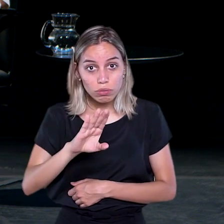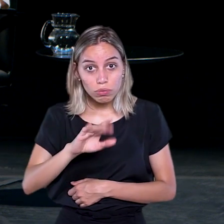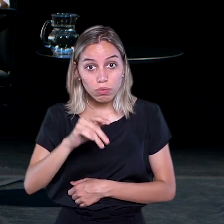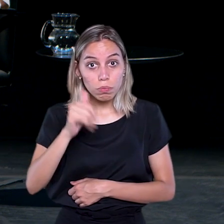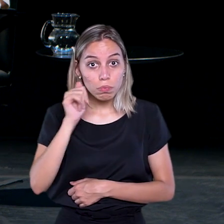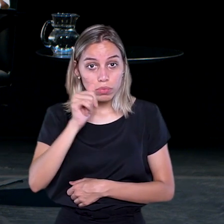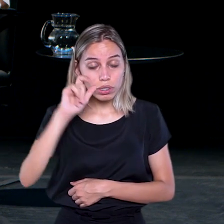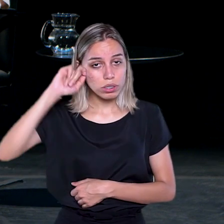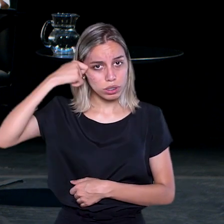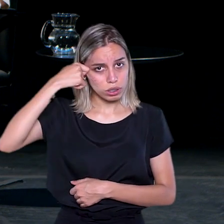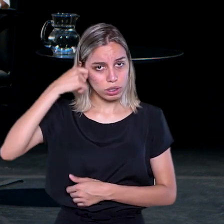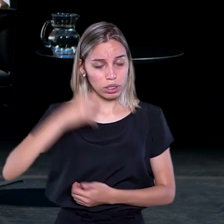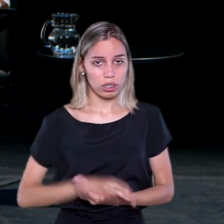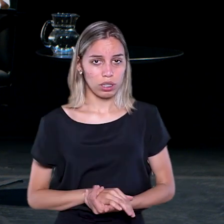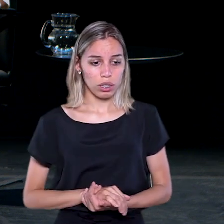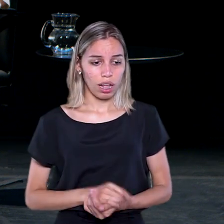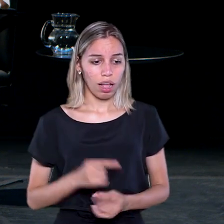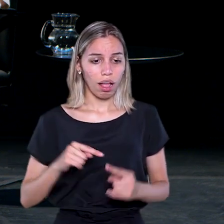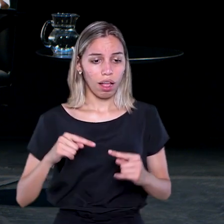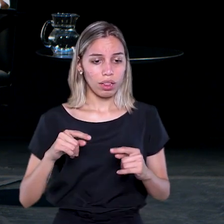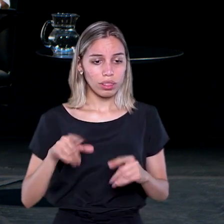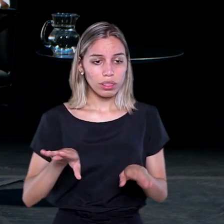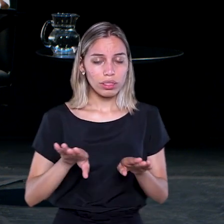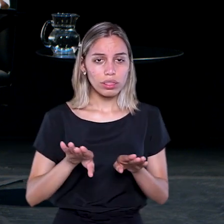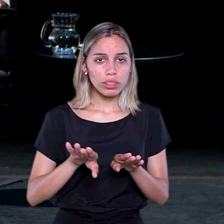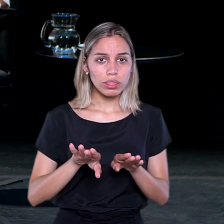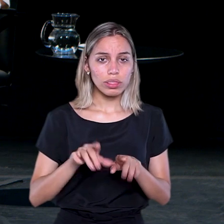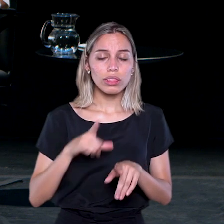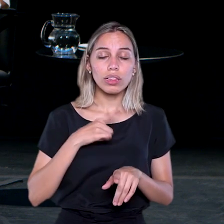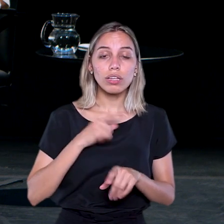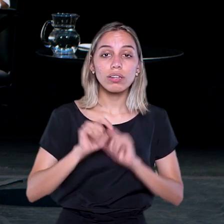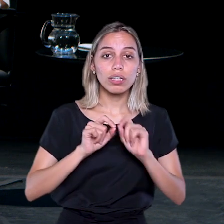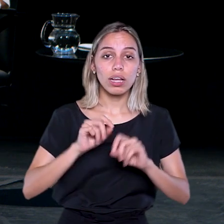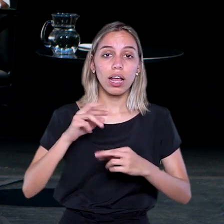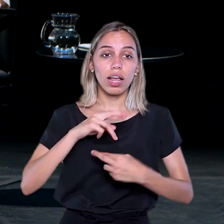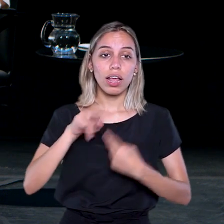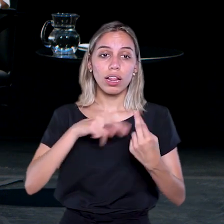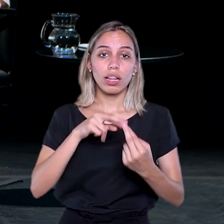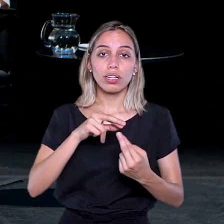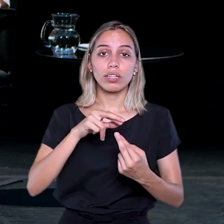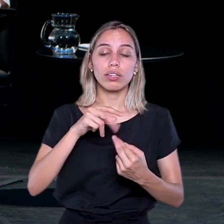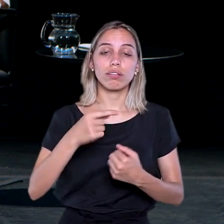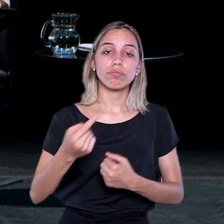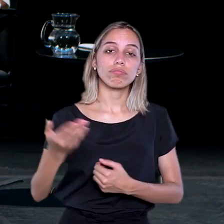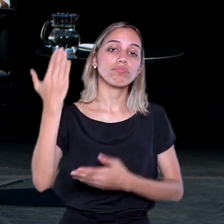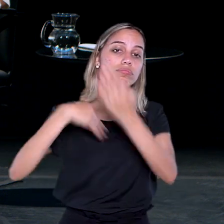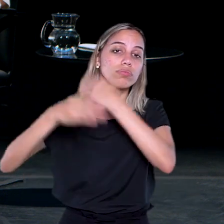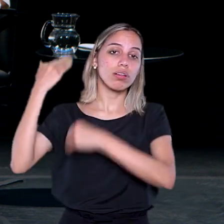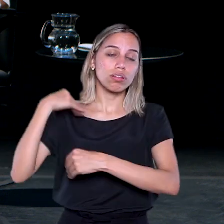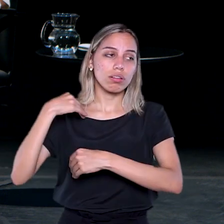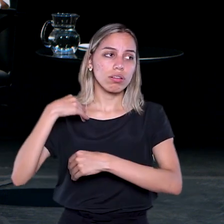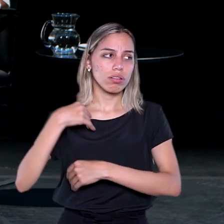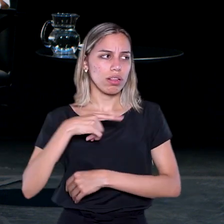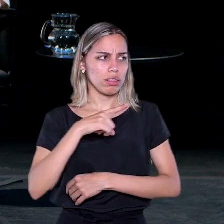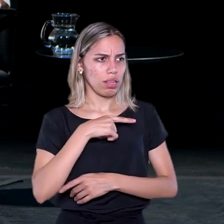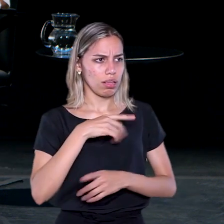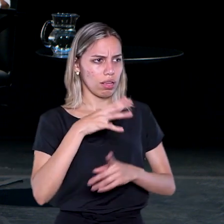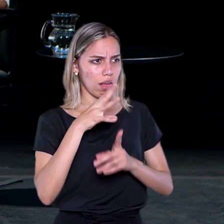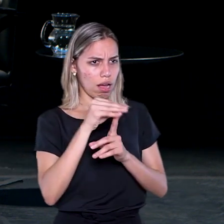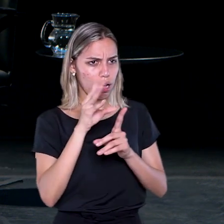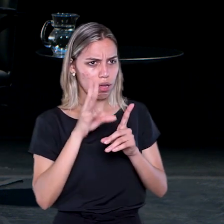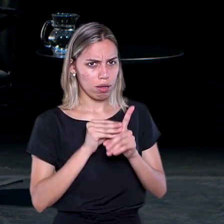Então, isso tem a ver com essa raiz histórica escravocrata. Quando nós falamos em violência obstétrica, não sei se você conhece